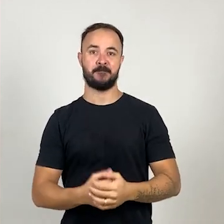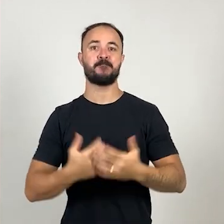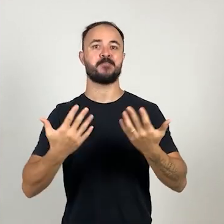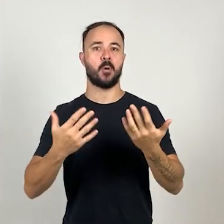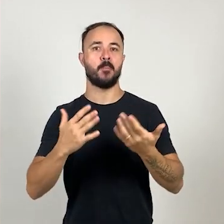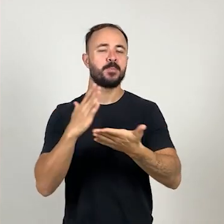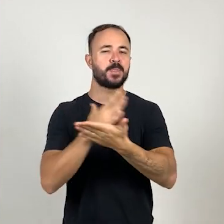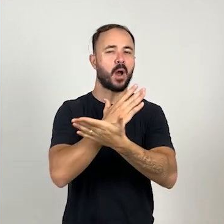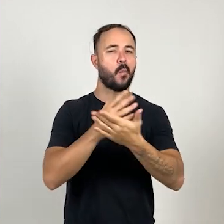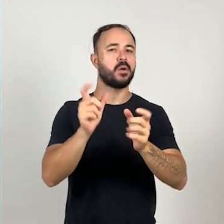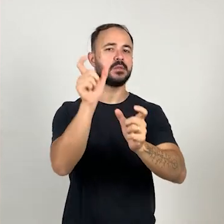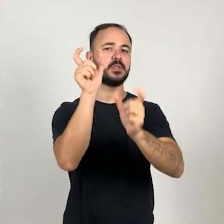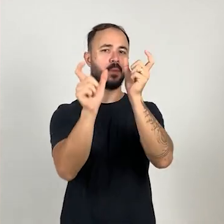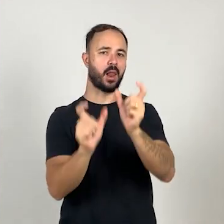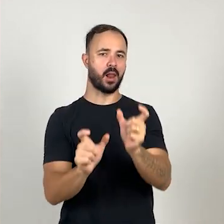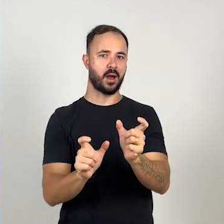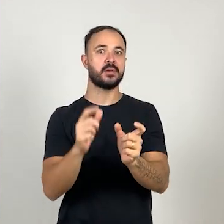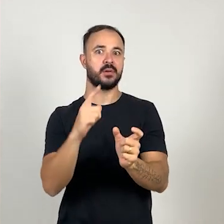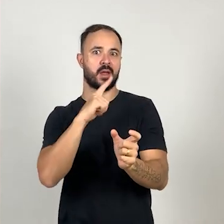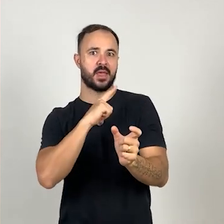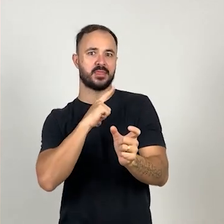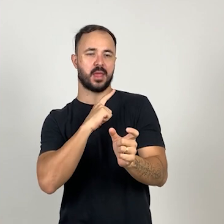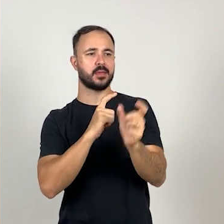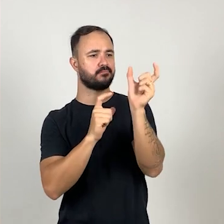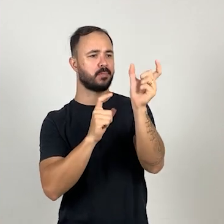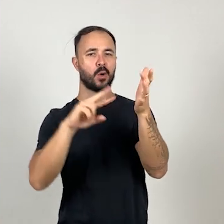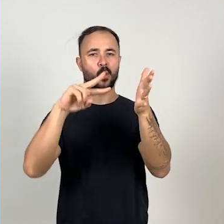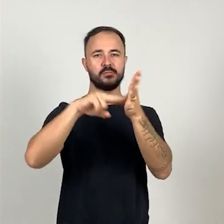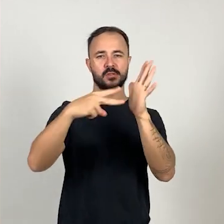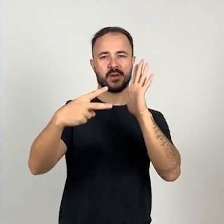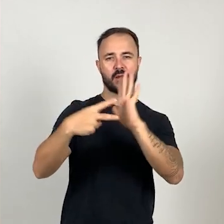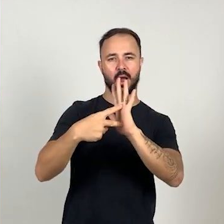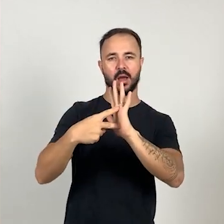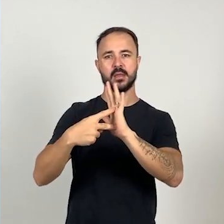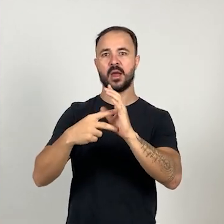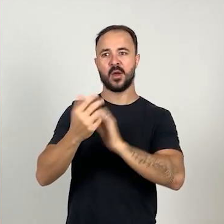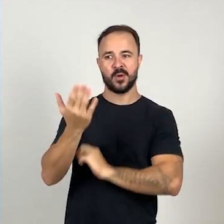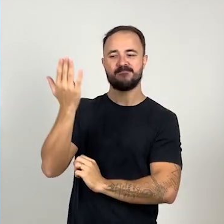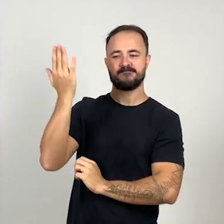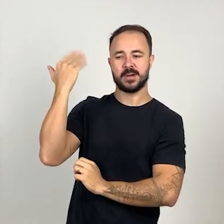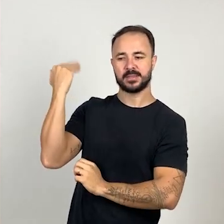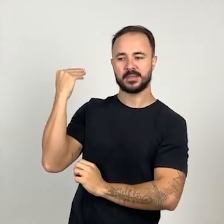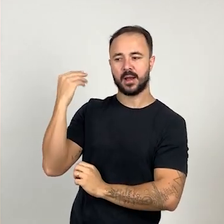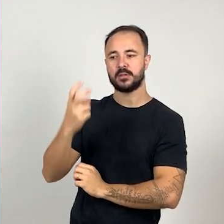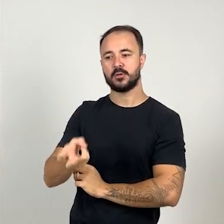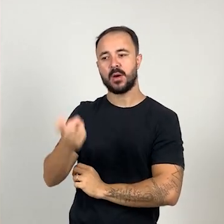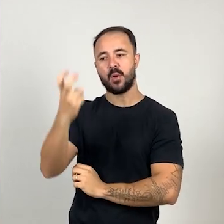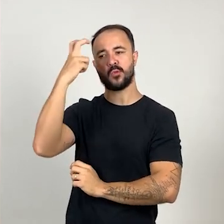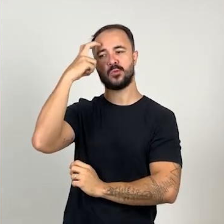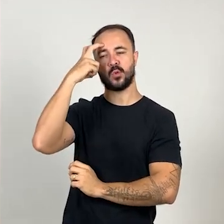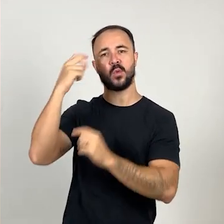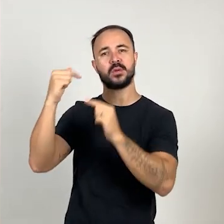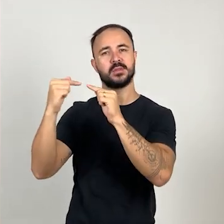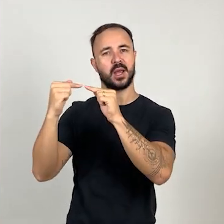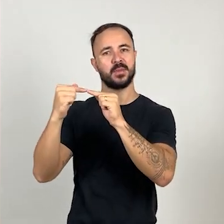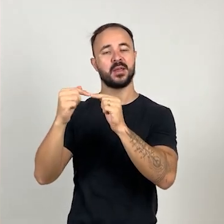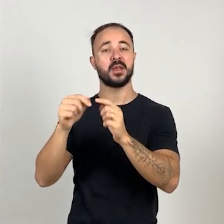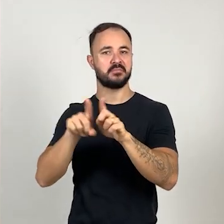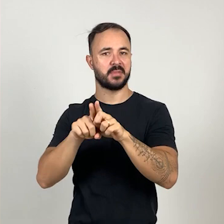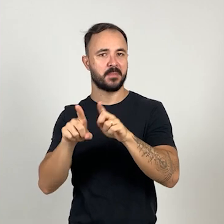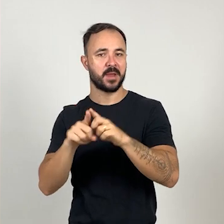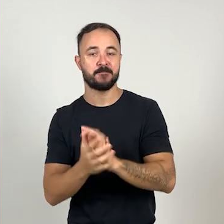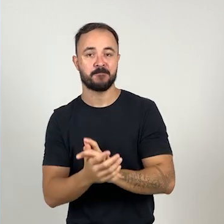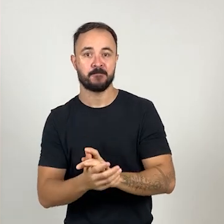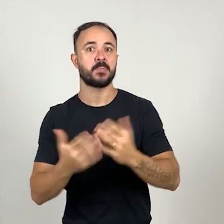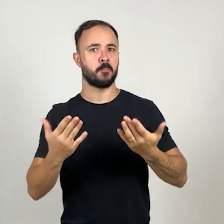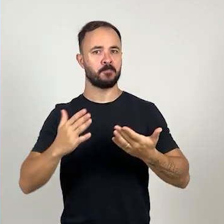As palavras que usamos refletem profundamente a história e a cultura de uma sociedade. Há algumas